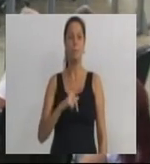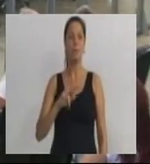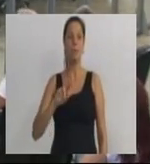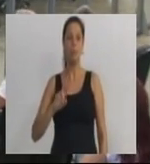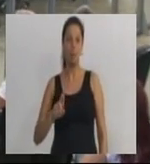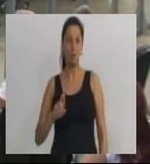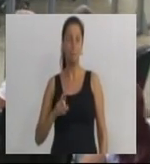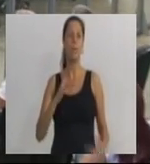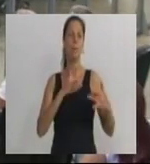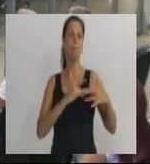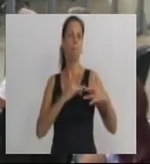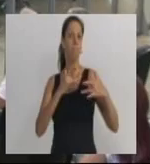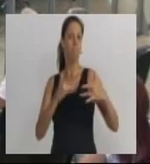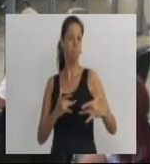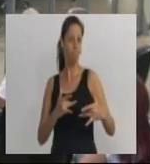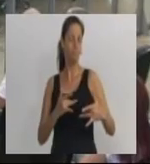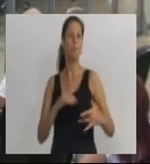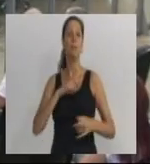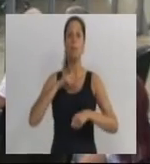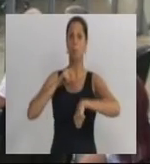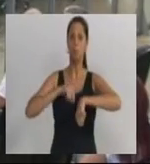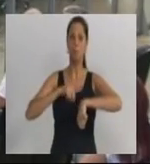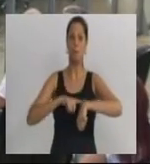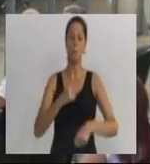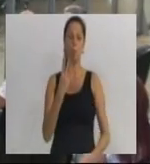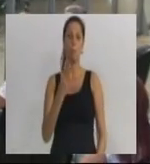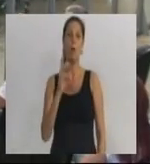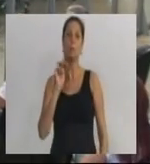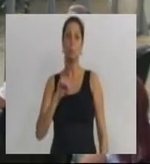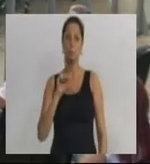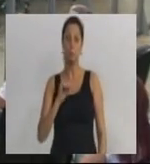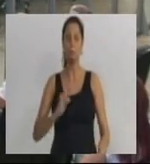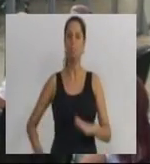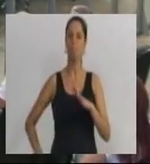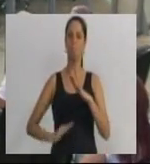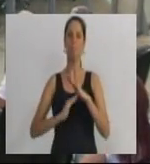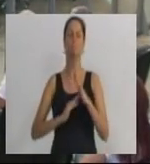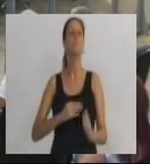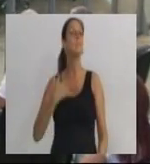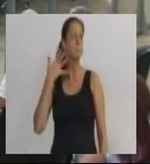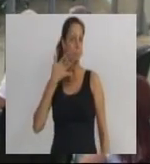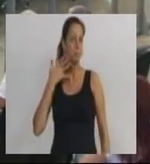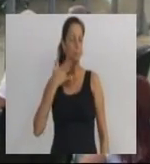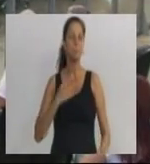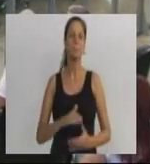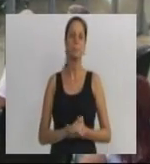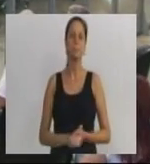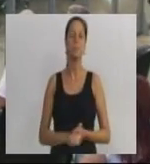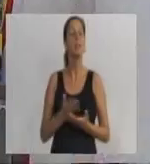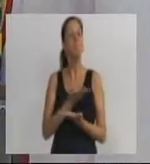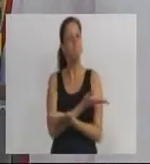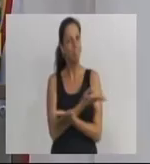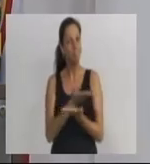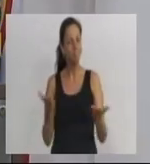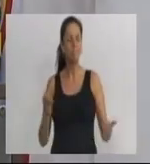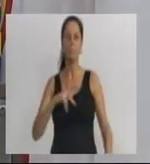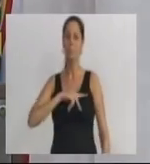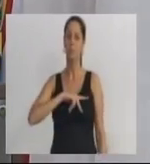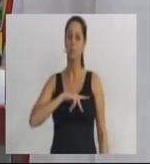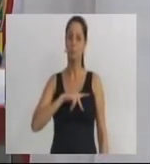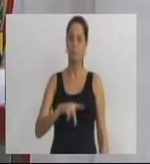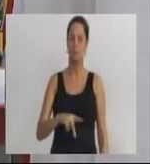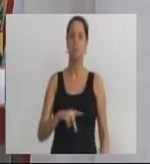e Solidariedade, dispõe do tempo de até 4 minutos para o seu pronunciamento. Senhor presidente, senhores vereadores,